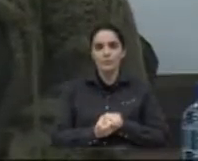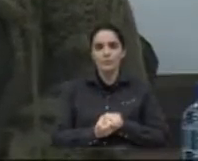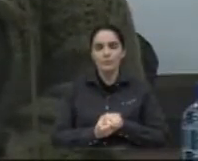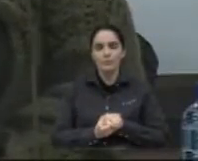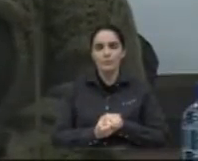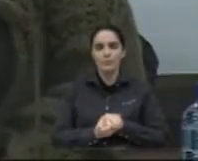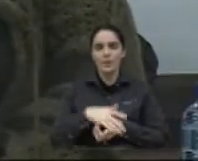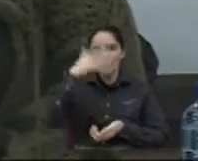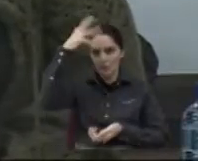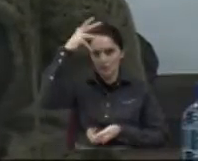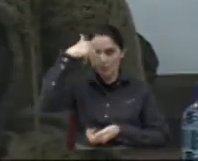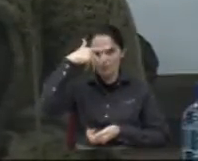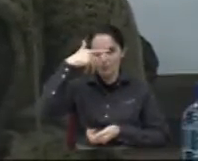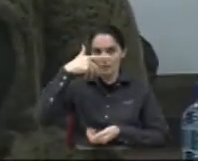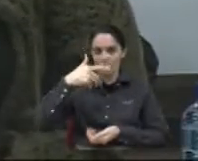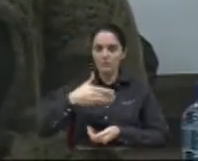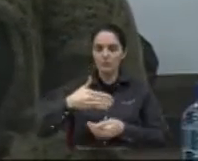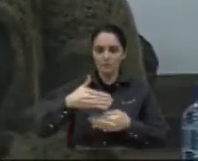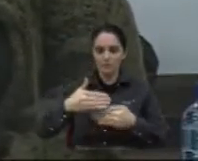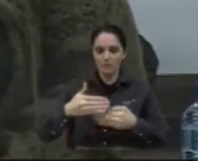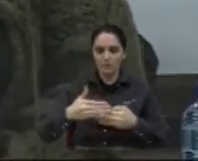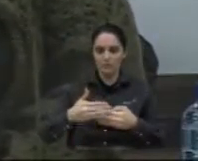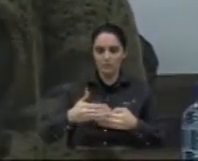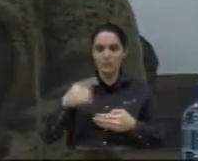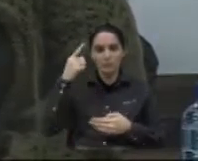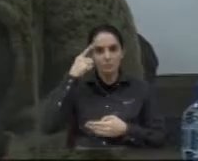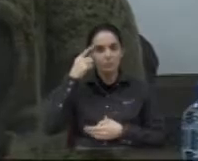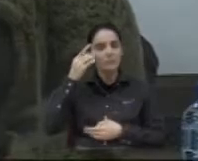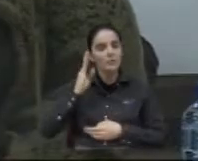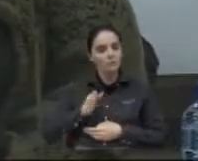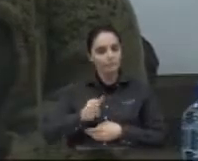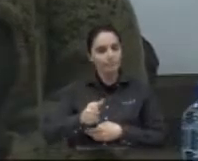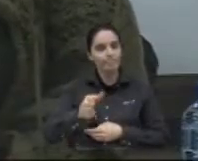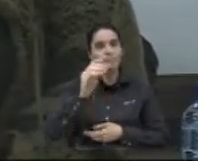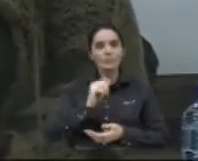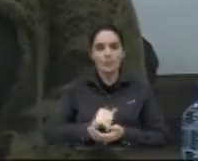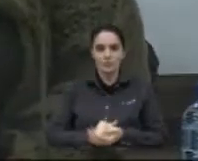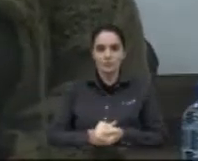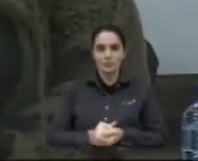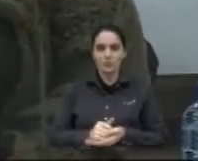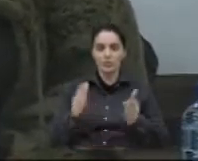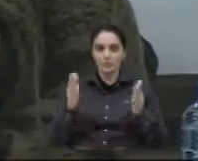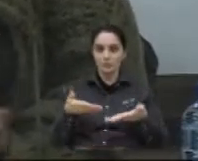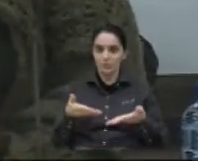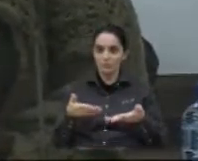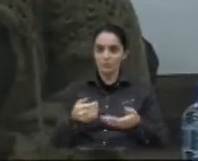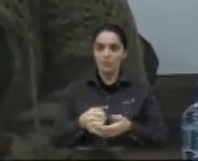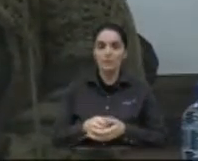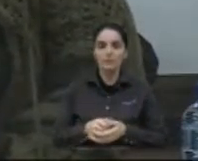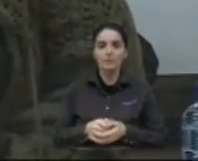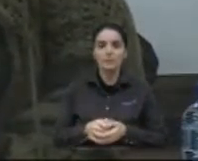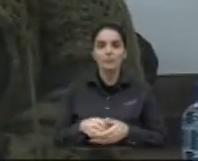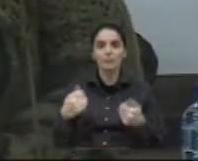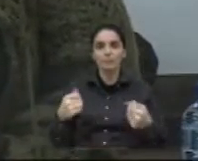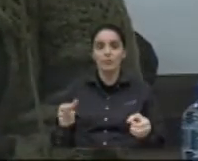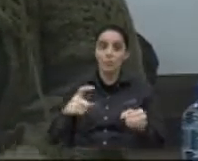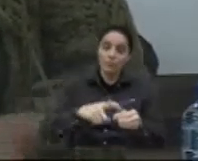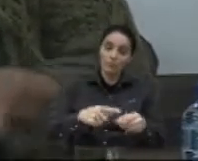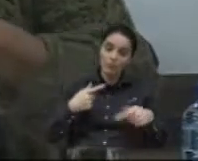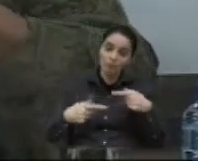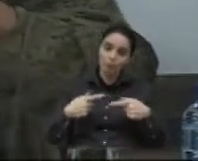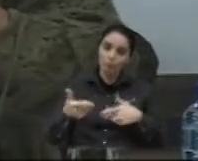posicionamento. Se não tiver nenhum problema depois na execução, se tiver, teremos que voltar a discutir